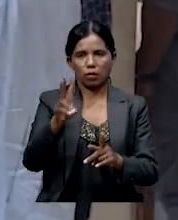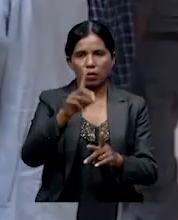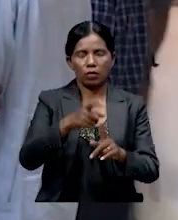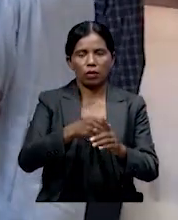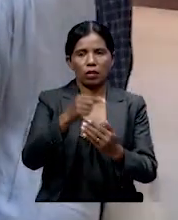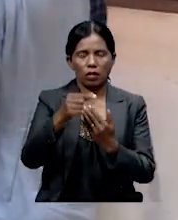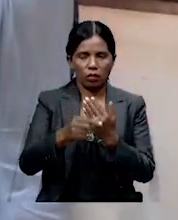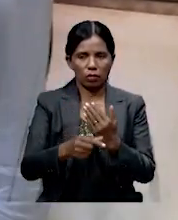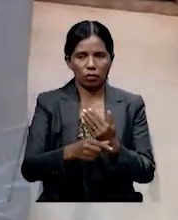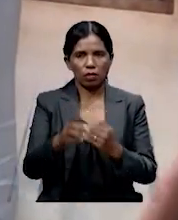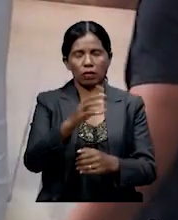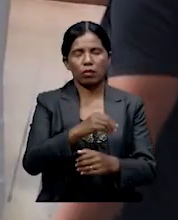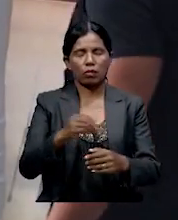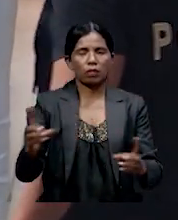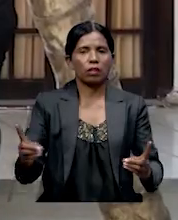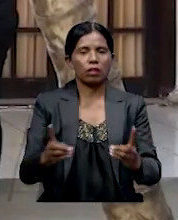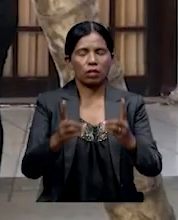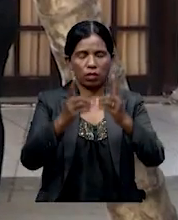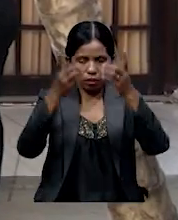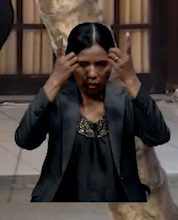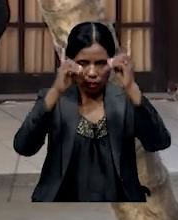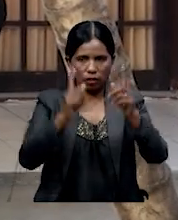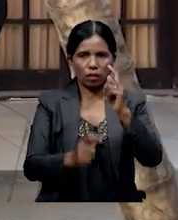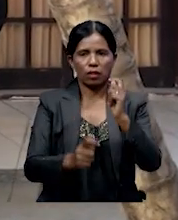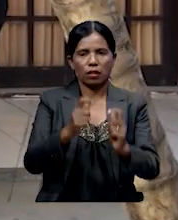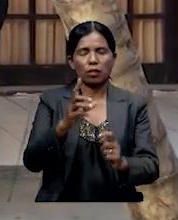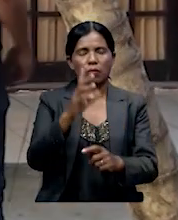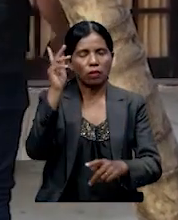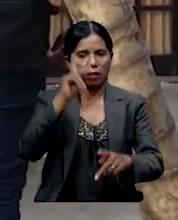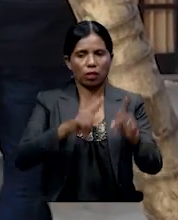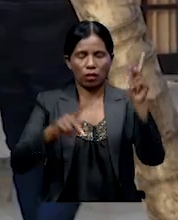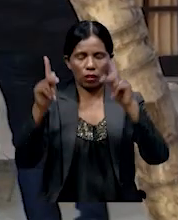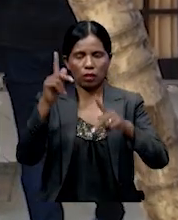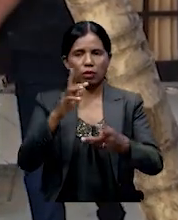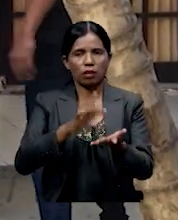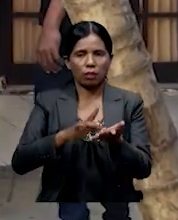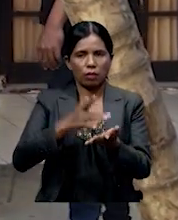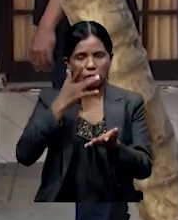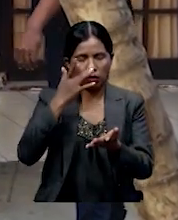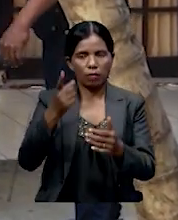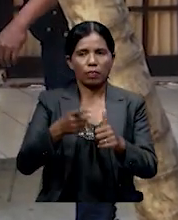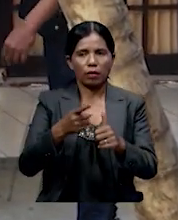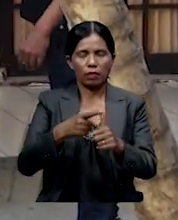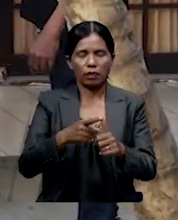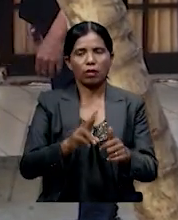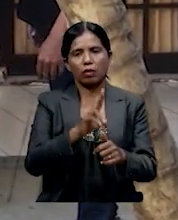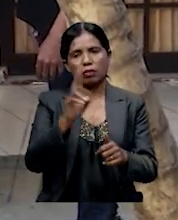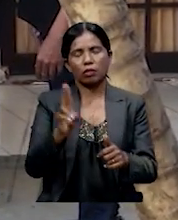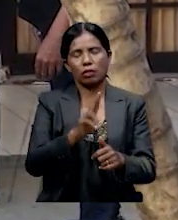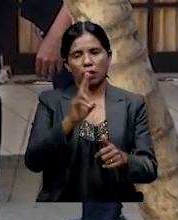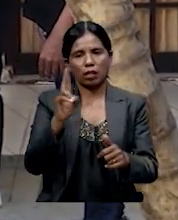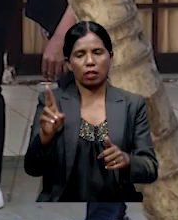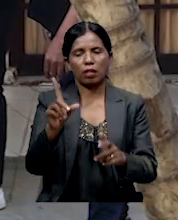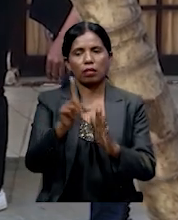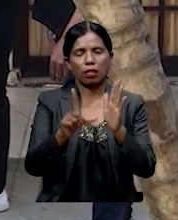Augusto Liuba, hodi contra decisão Tribunal Distrital Dili konoba caso droga nebe ia primeira instância aplica dei termo